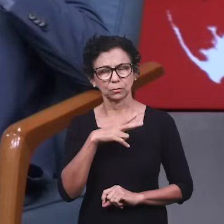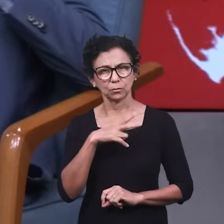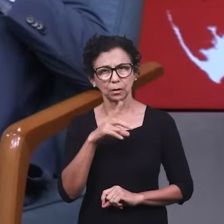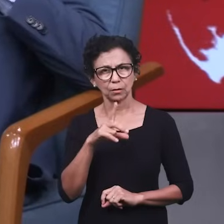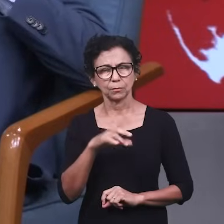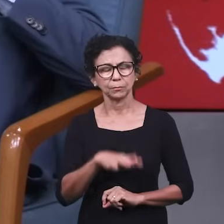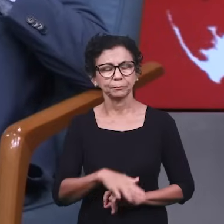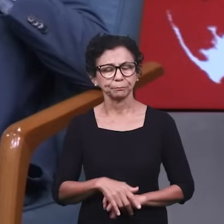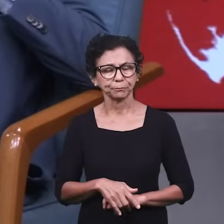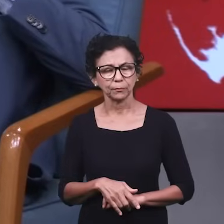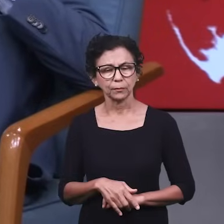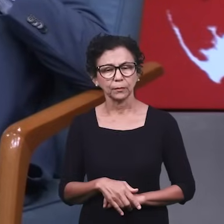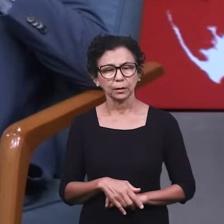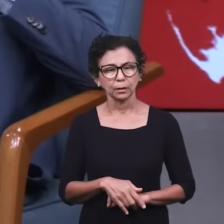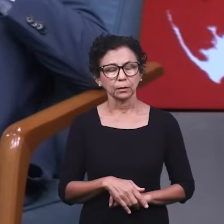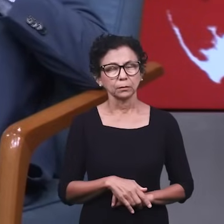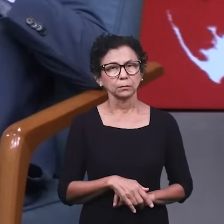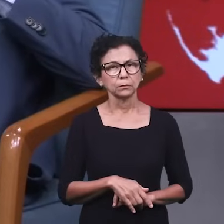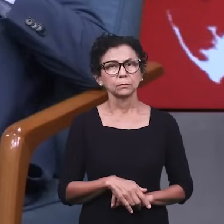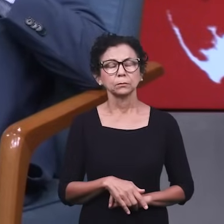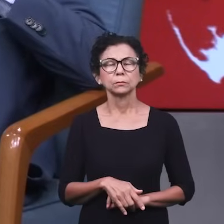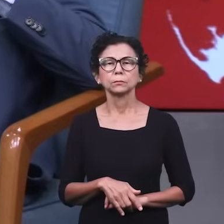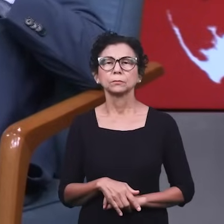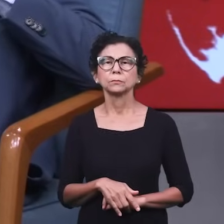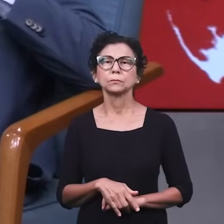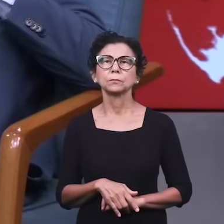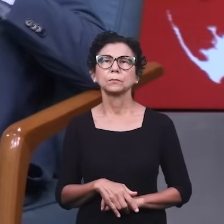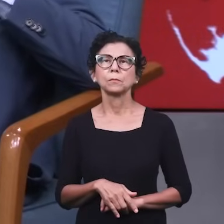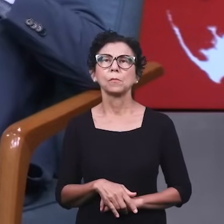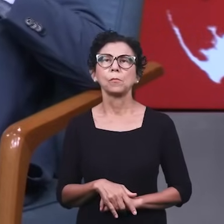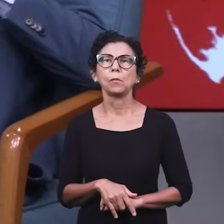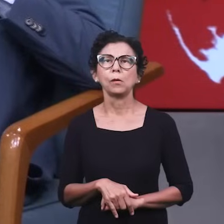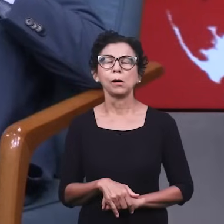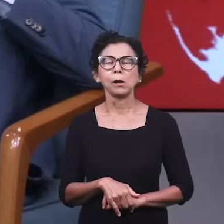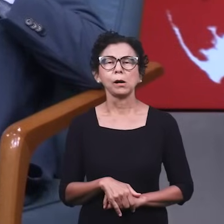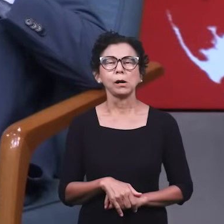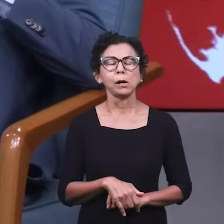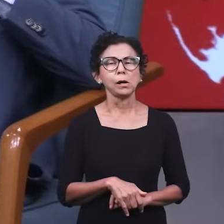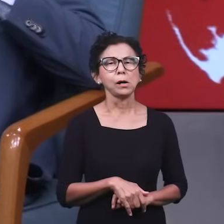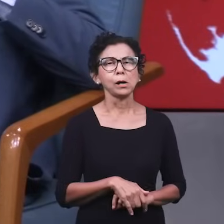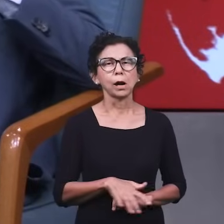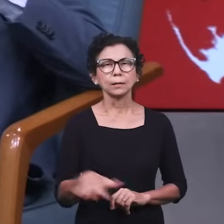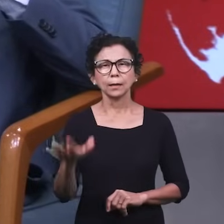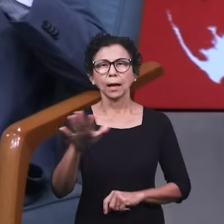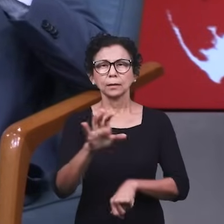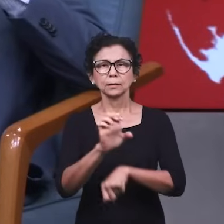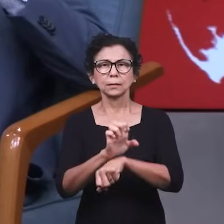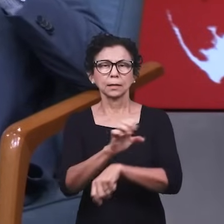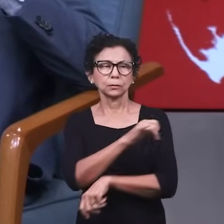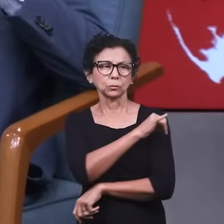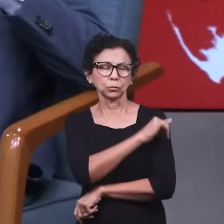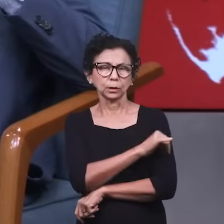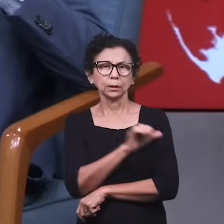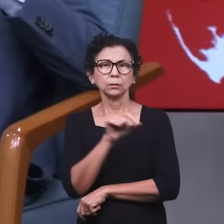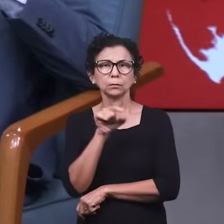irmãos. Quando nós começamos um trabalho no Rio de